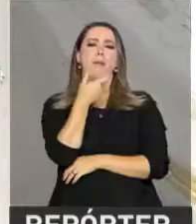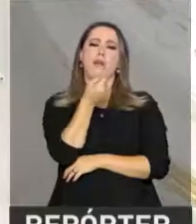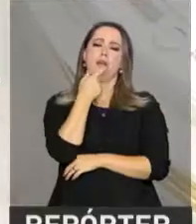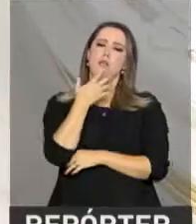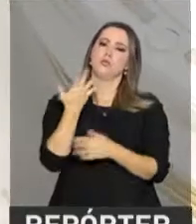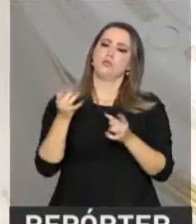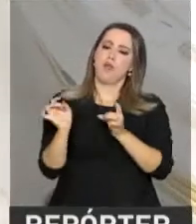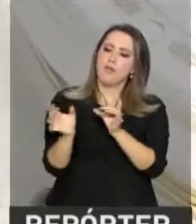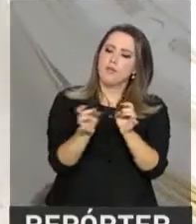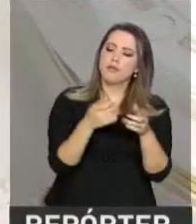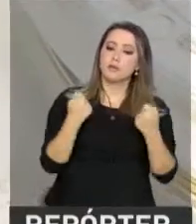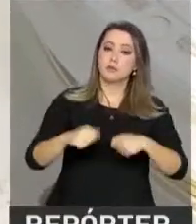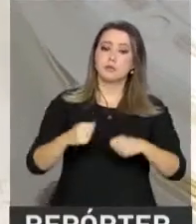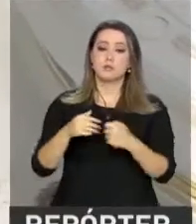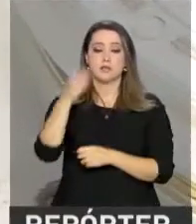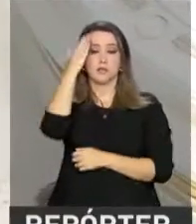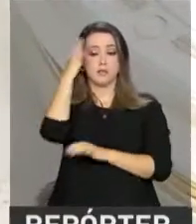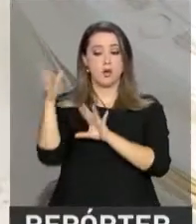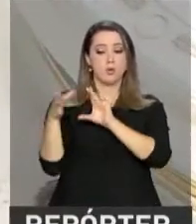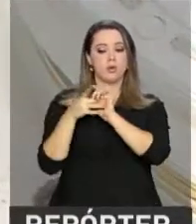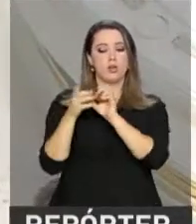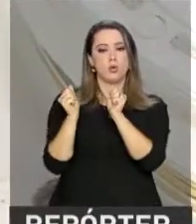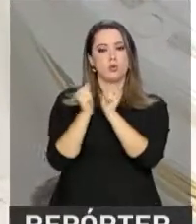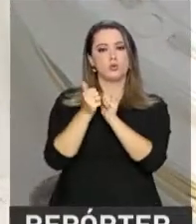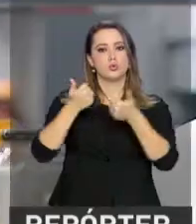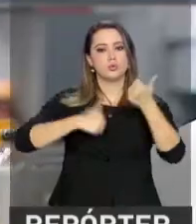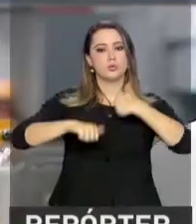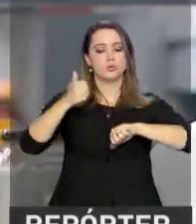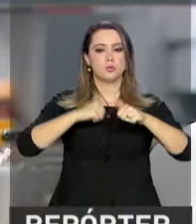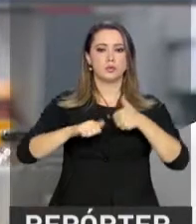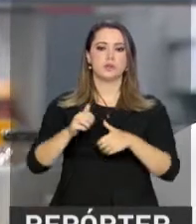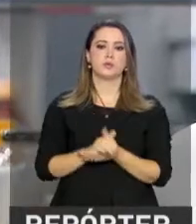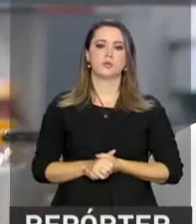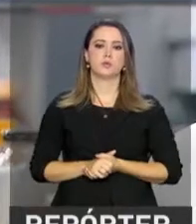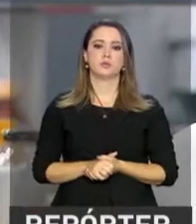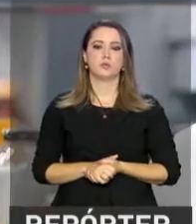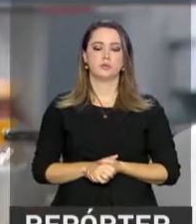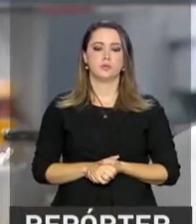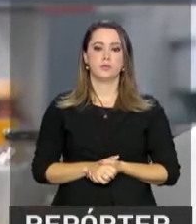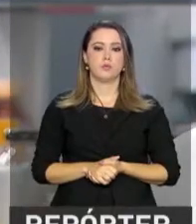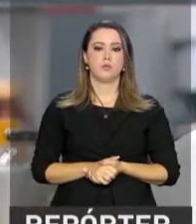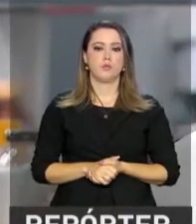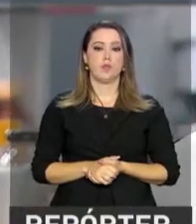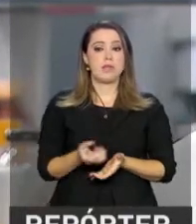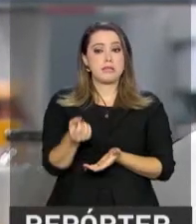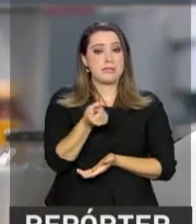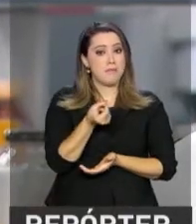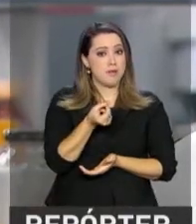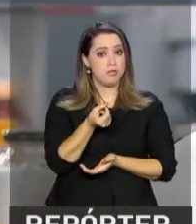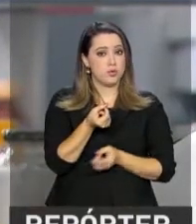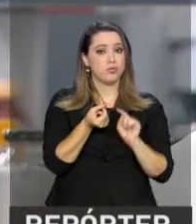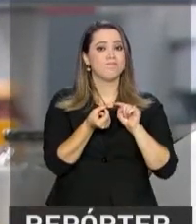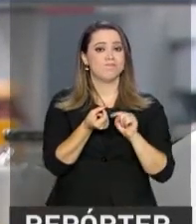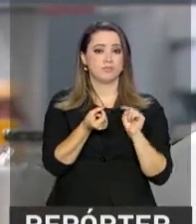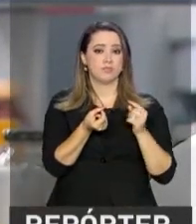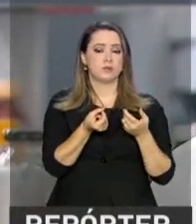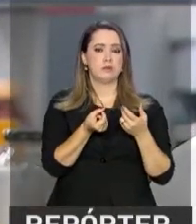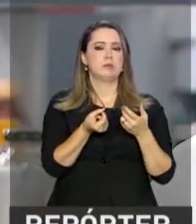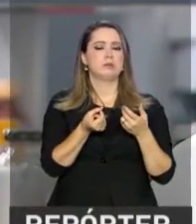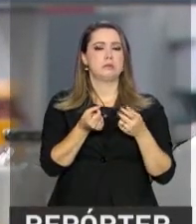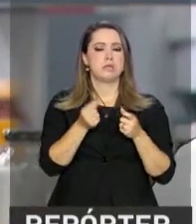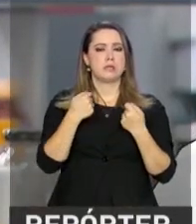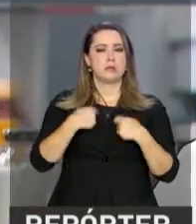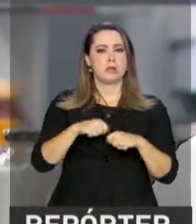depende ainda da parceria com um laboratório essas sementes ou plantas que produzem forma